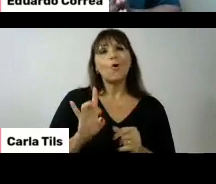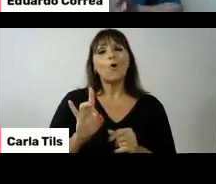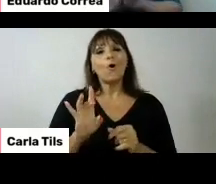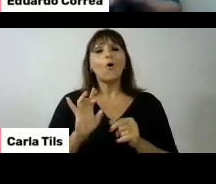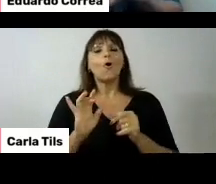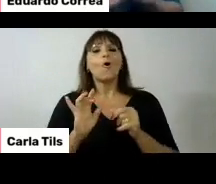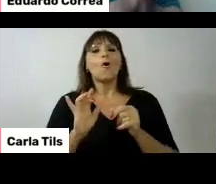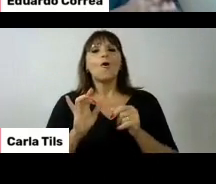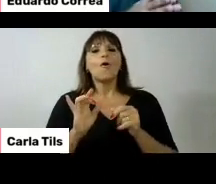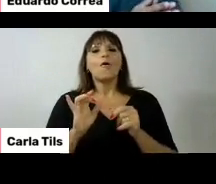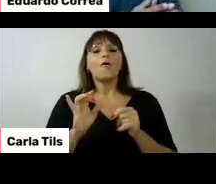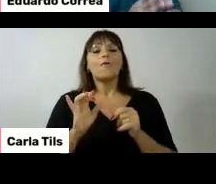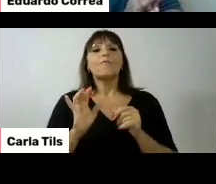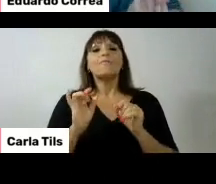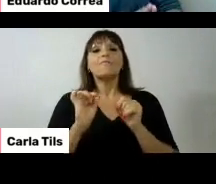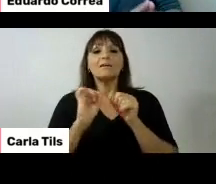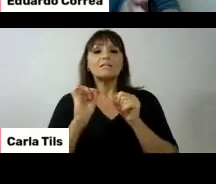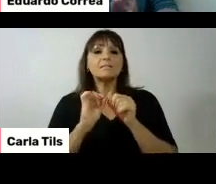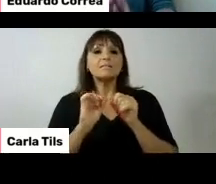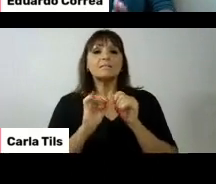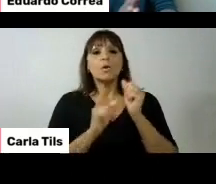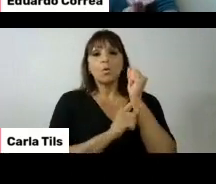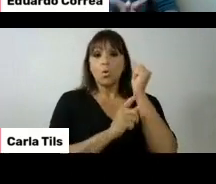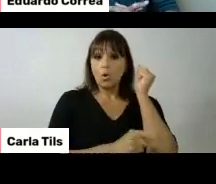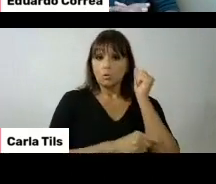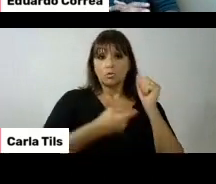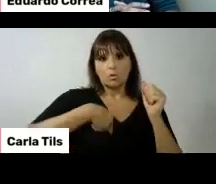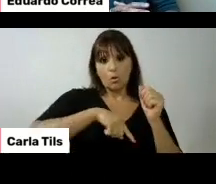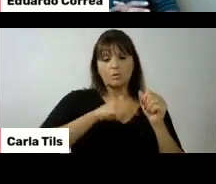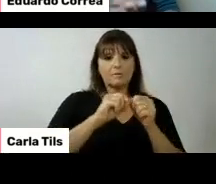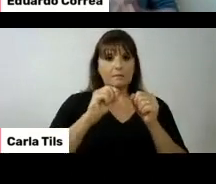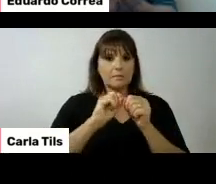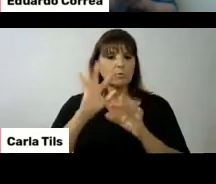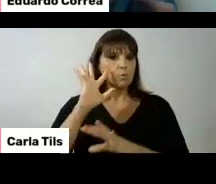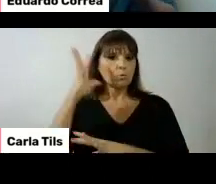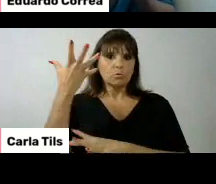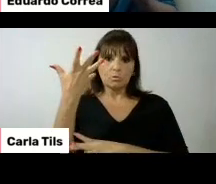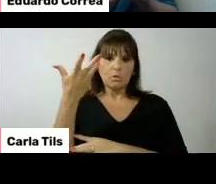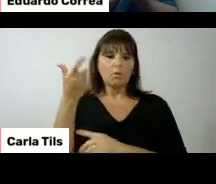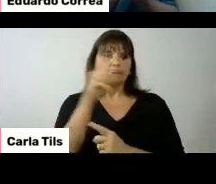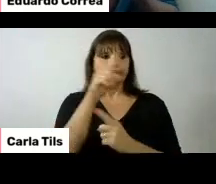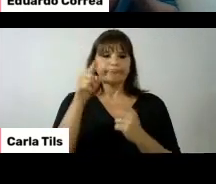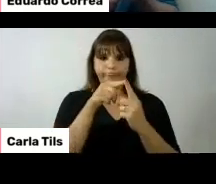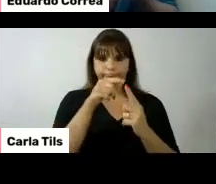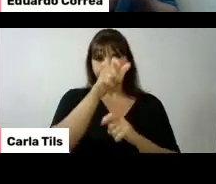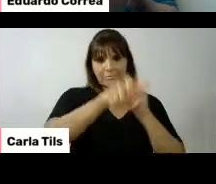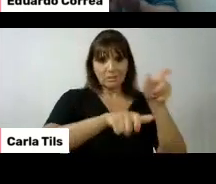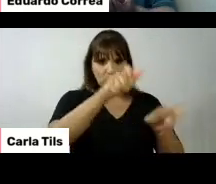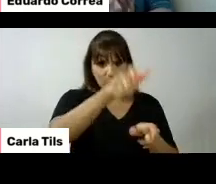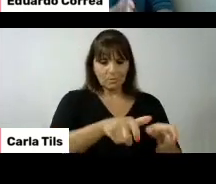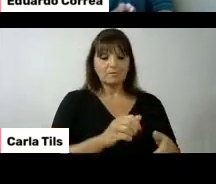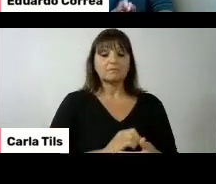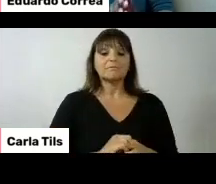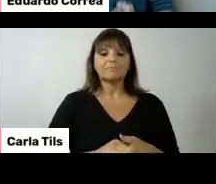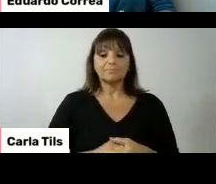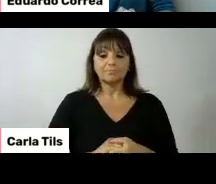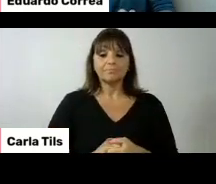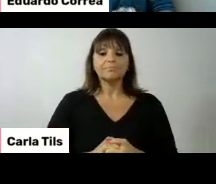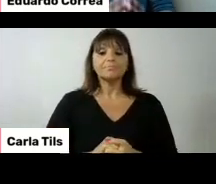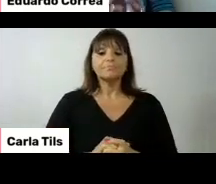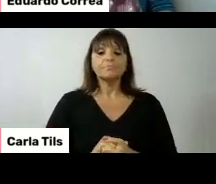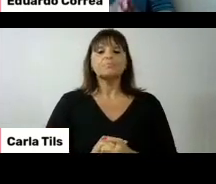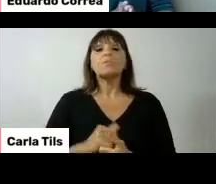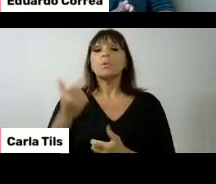nós fazemos soluções que atinjam pessoas. E essas pessoas, ao serem atingidas pelas nossas